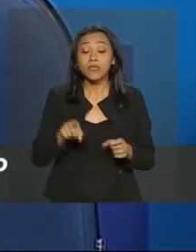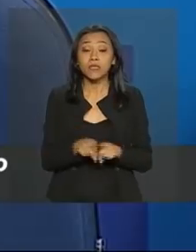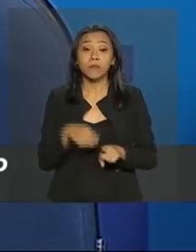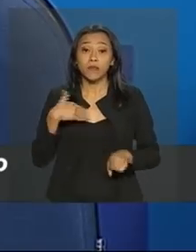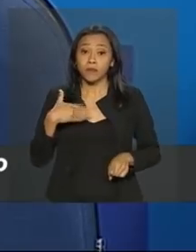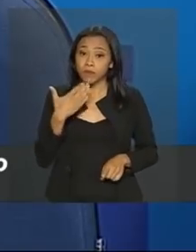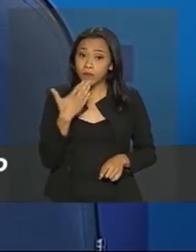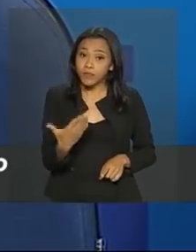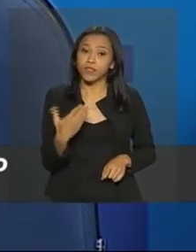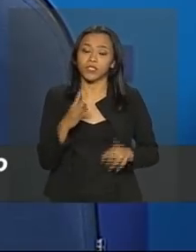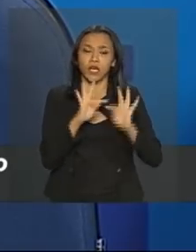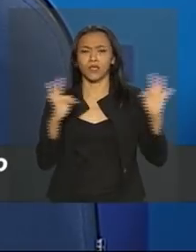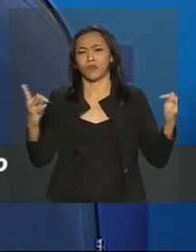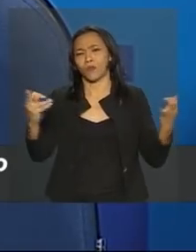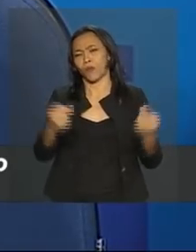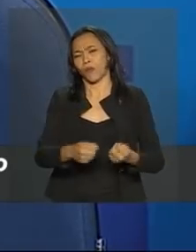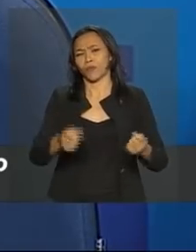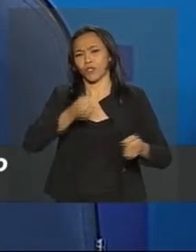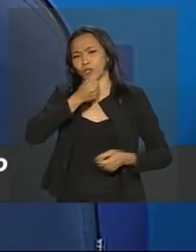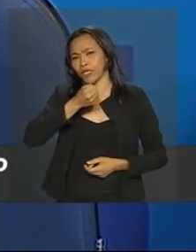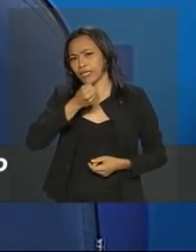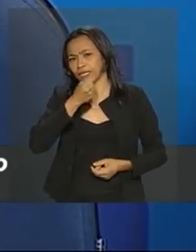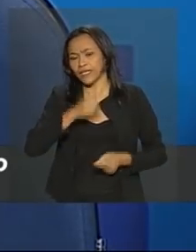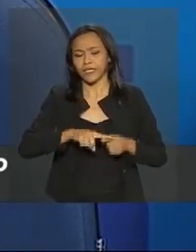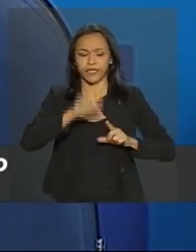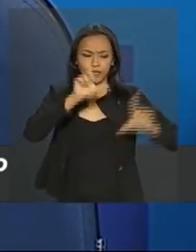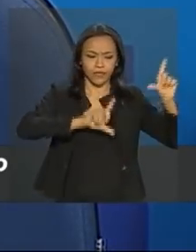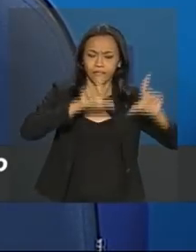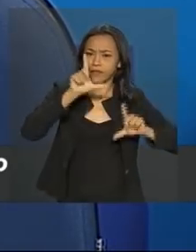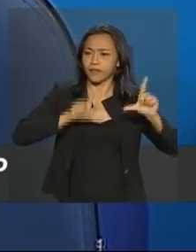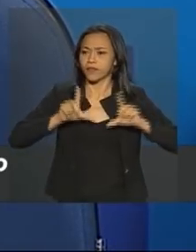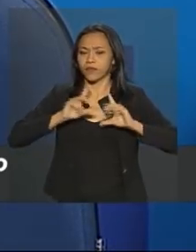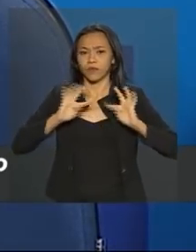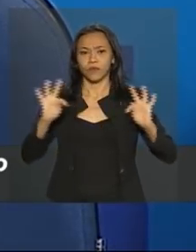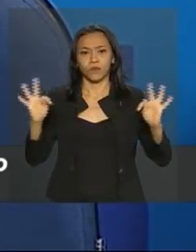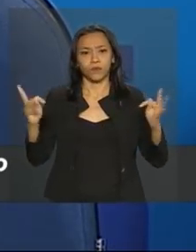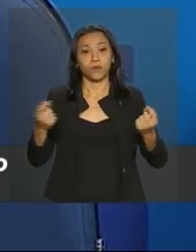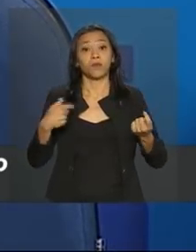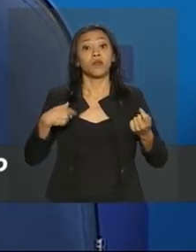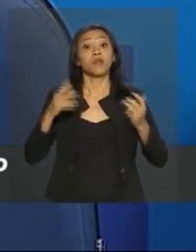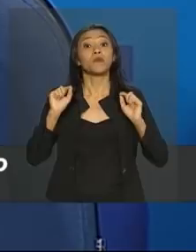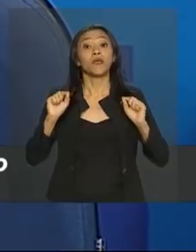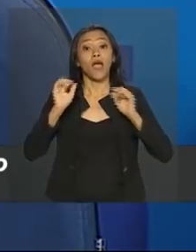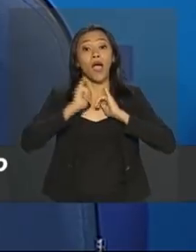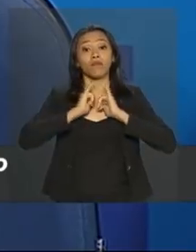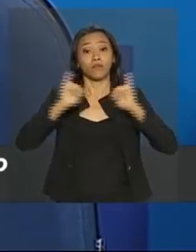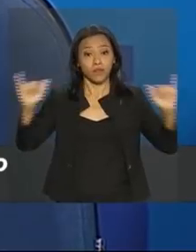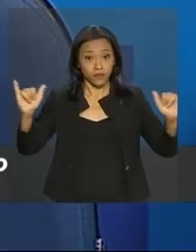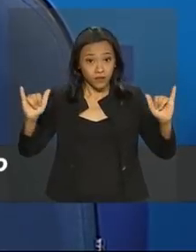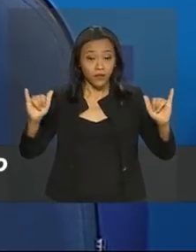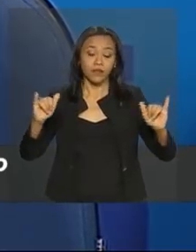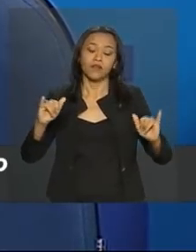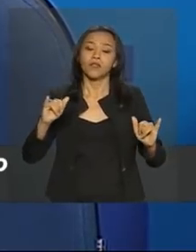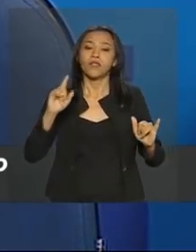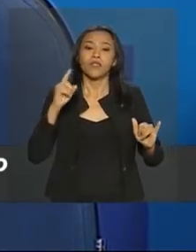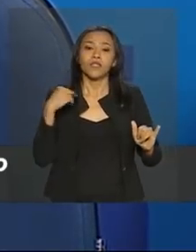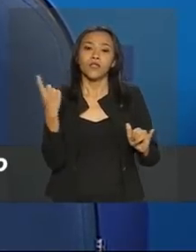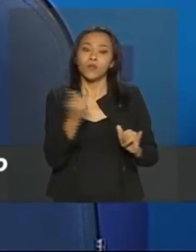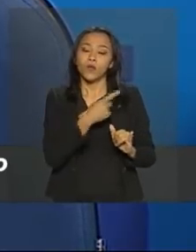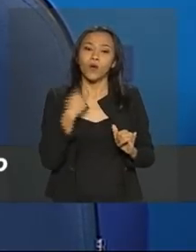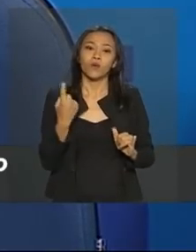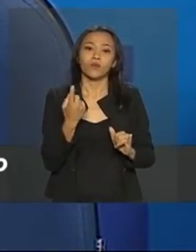a todos os jornalistas da imprensa que presente e avisar mais uma vez que nosso prêmio